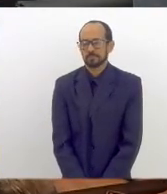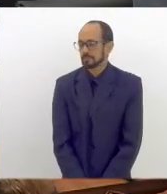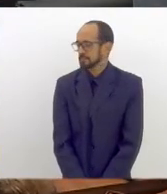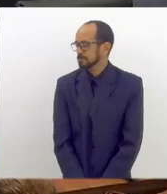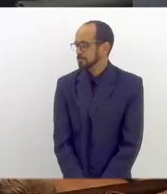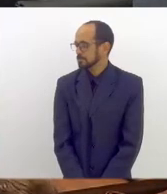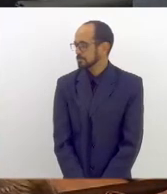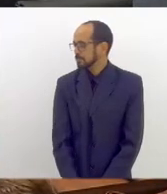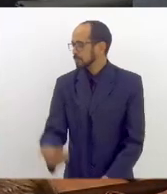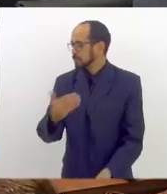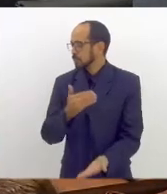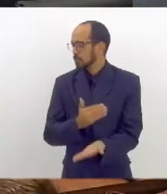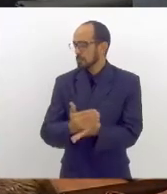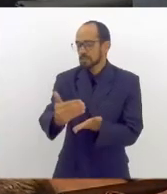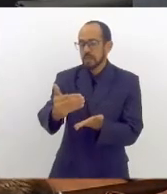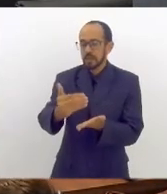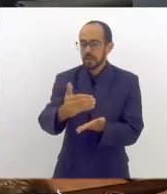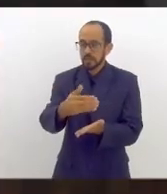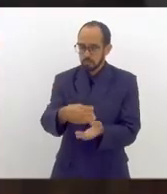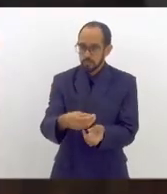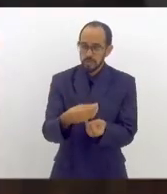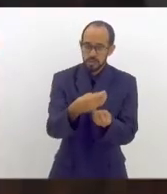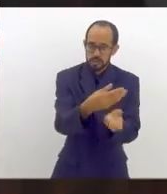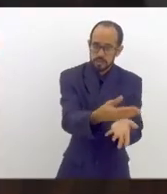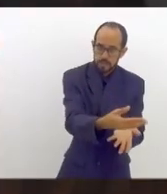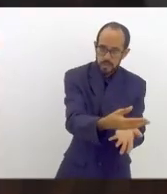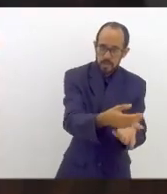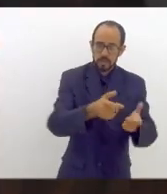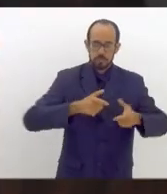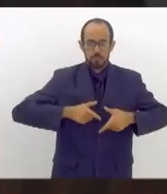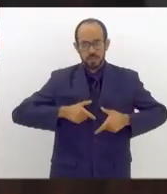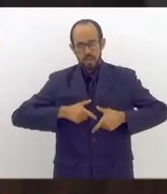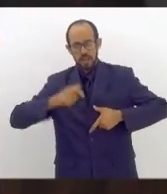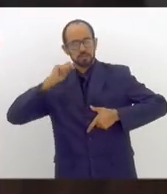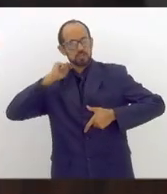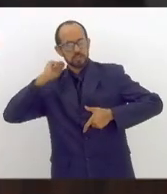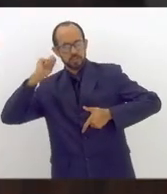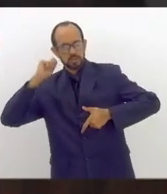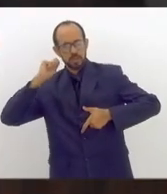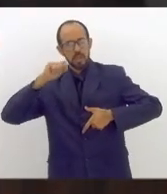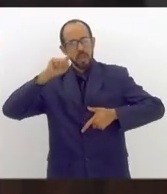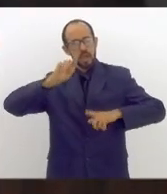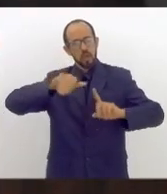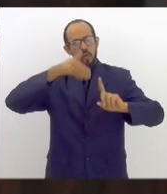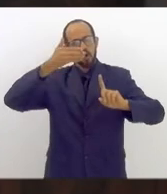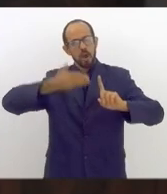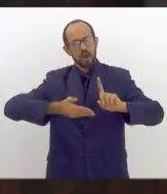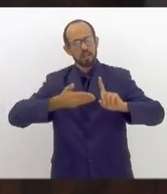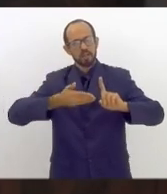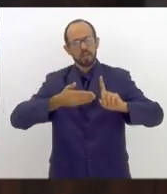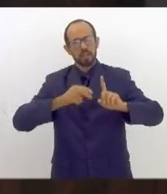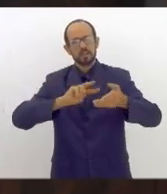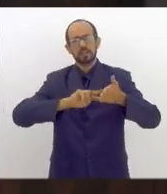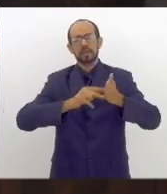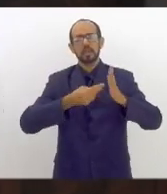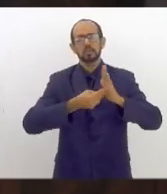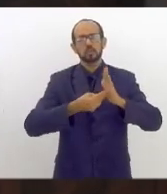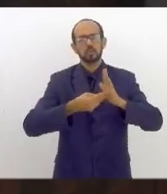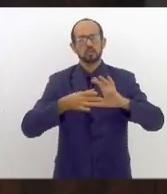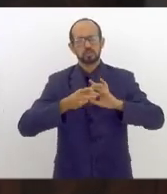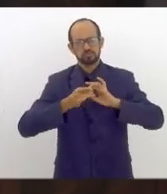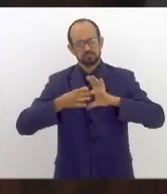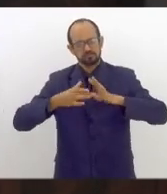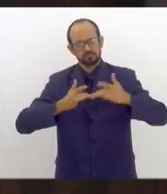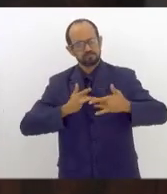iniciaremos as entregas das medalhas Tiradentes honraria que traduz a nobreza e os ideais libertários de altruísmo dos